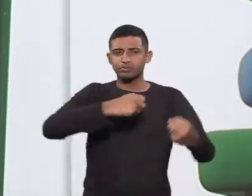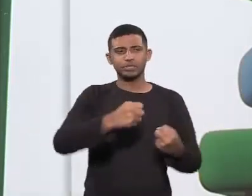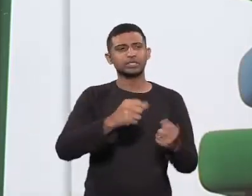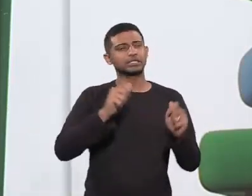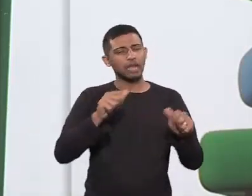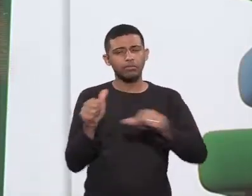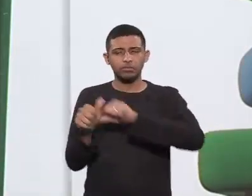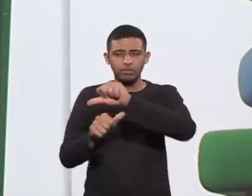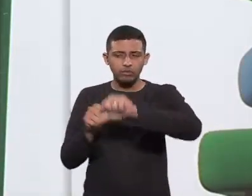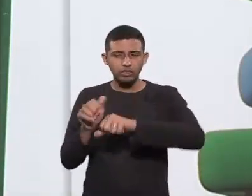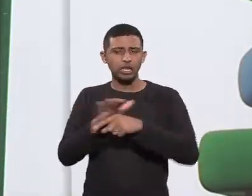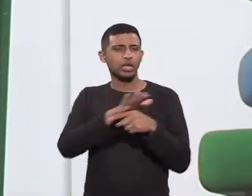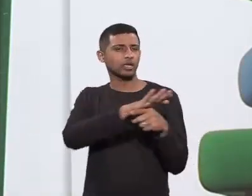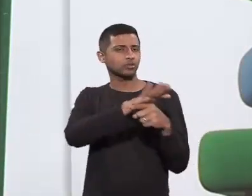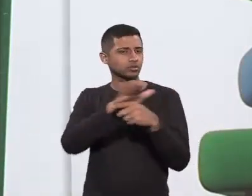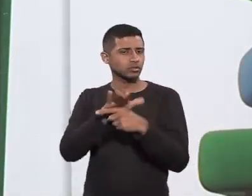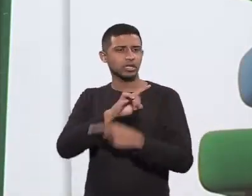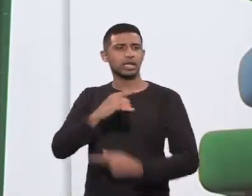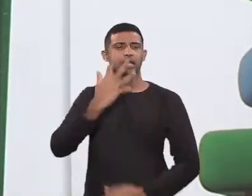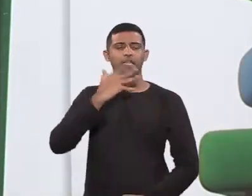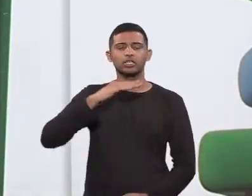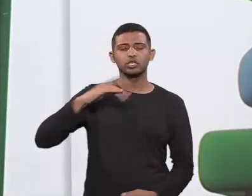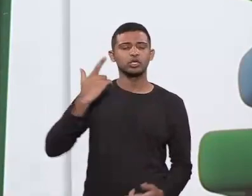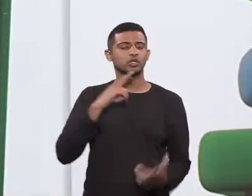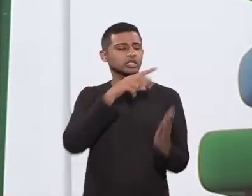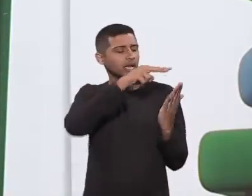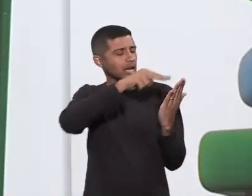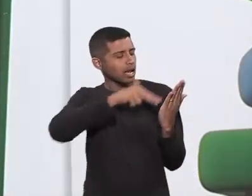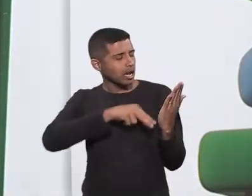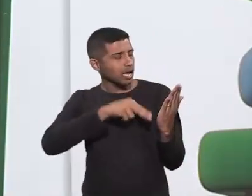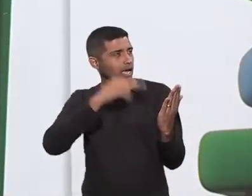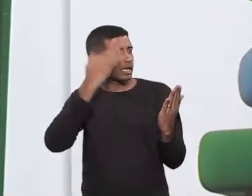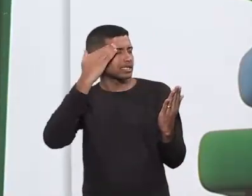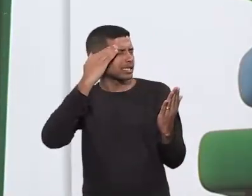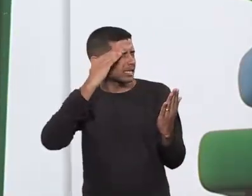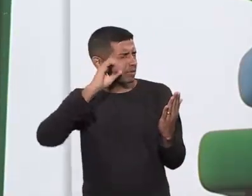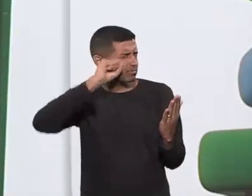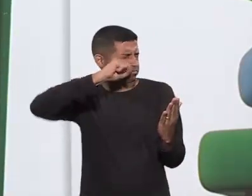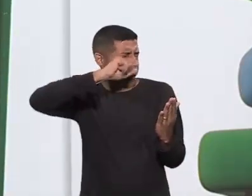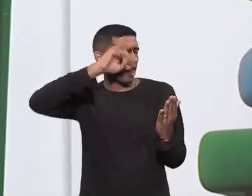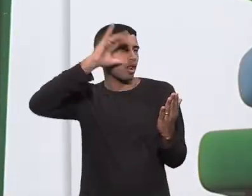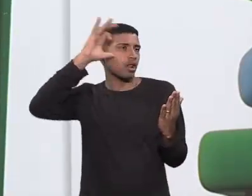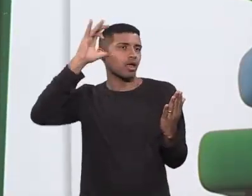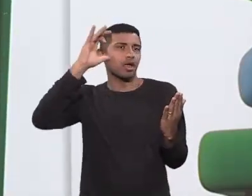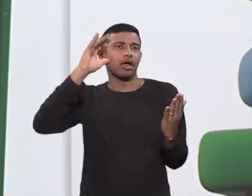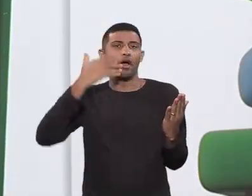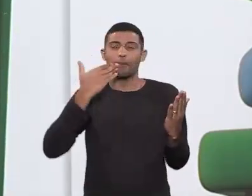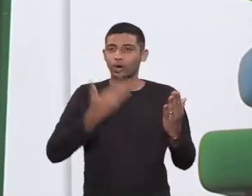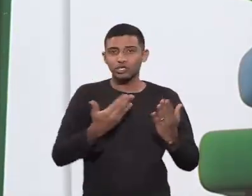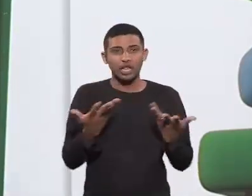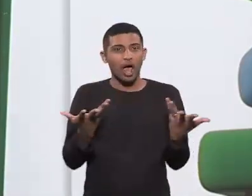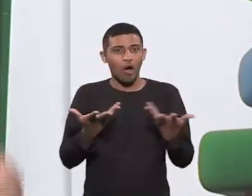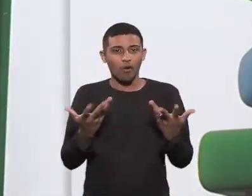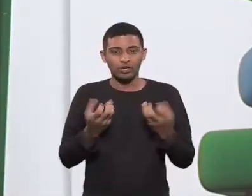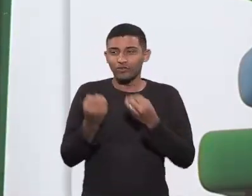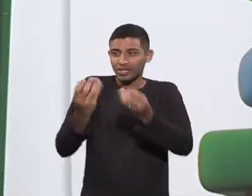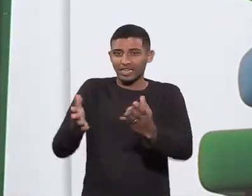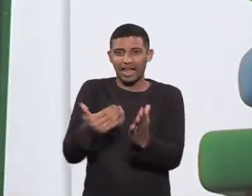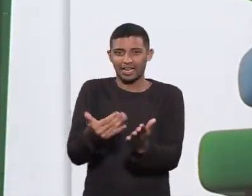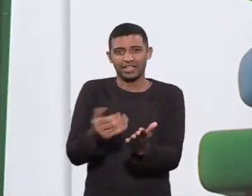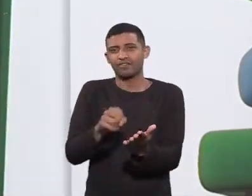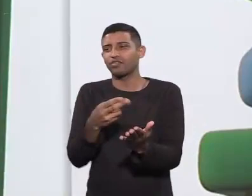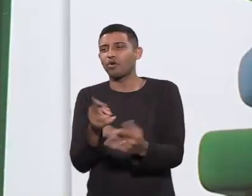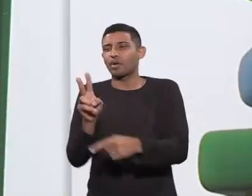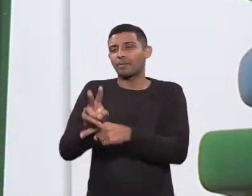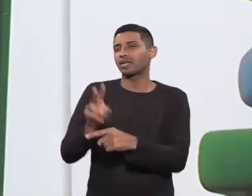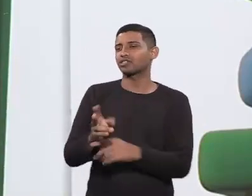que seja transformado e que as crianças consigam ler e ver e trazer, né, novidade. Olha, eu vou doar hoje esse livro,